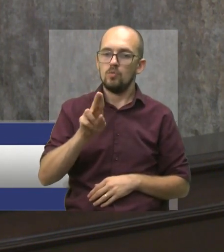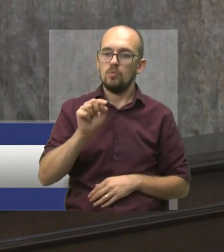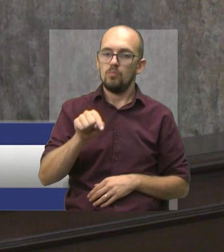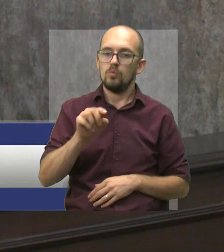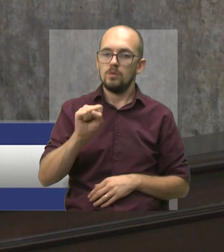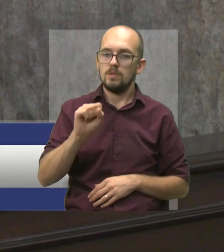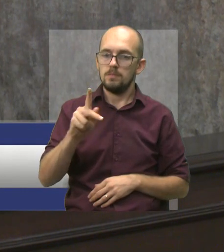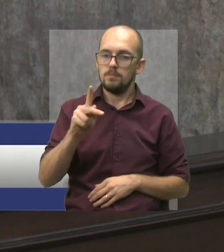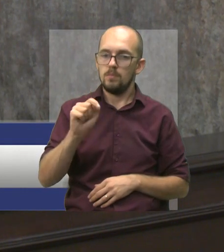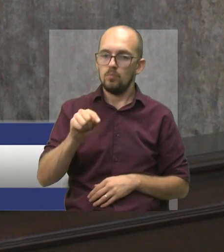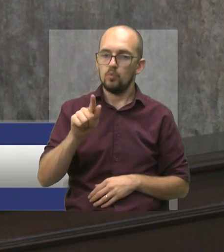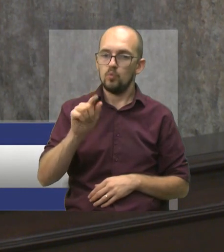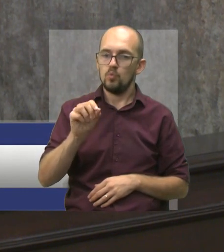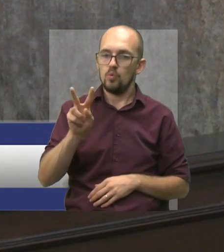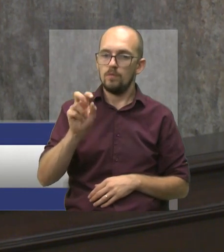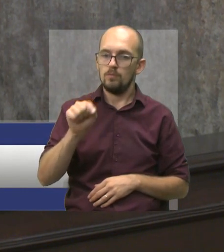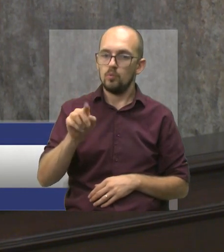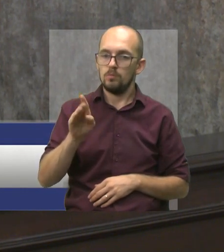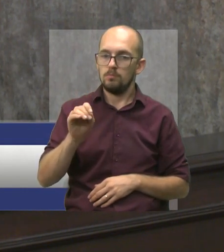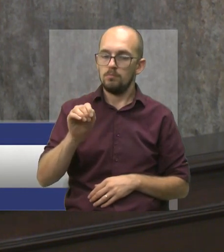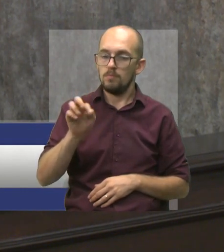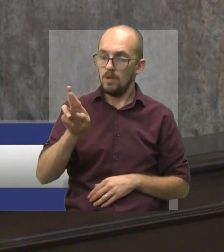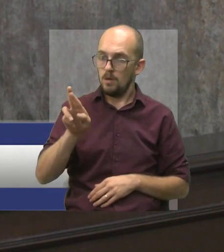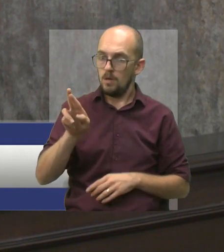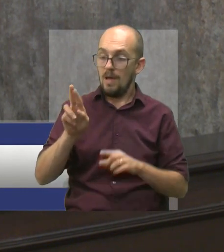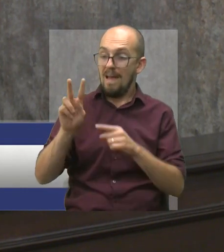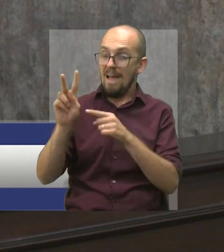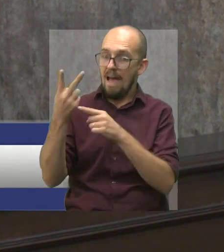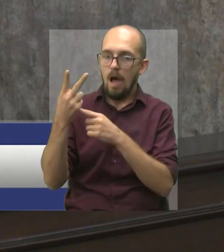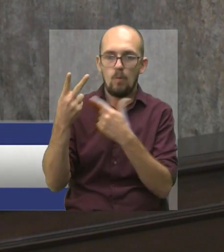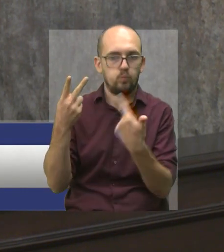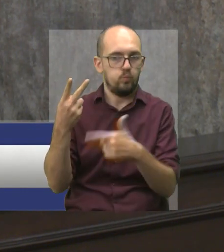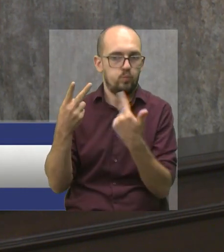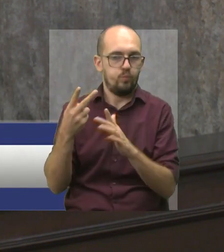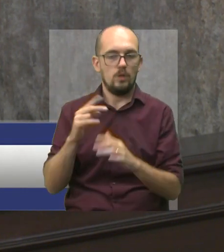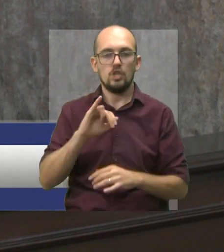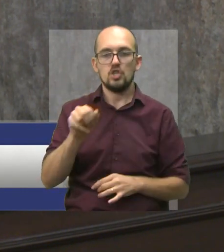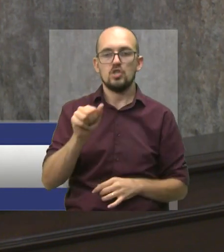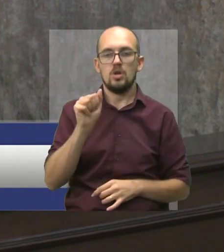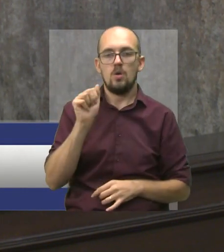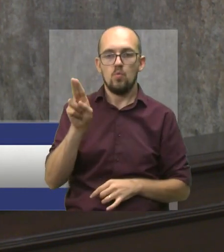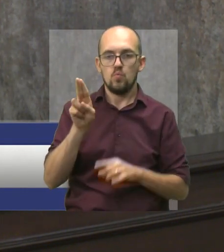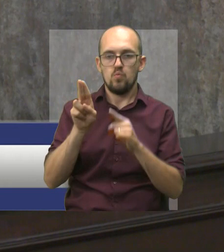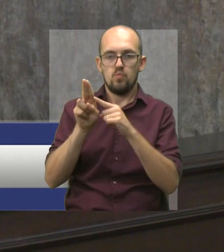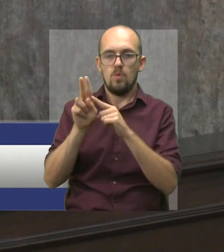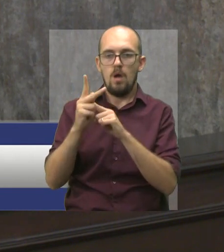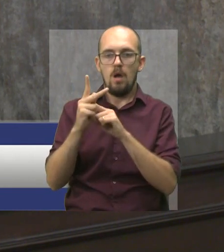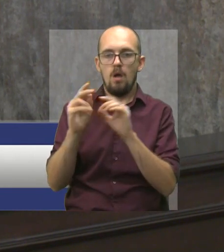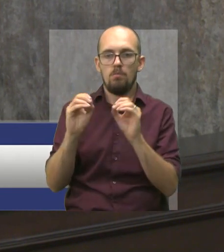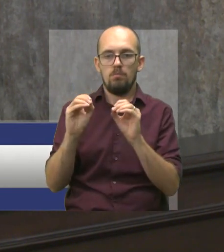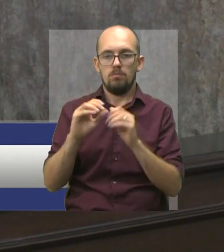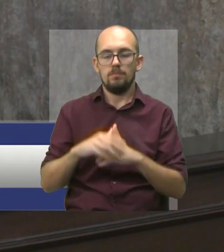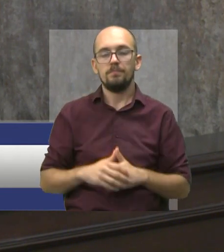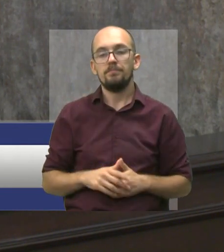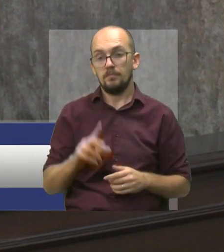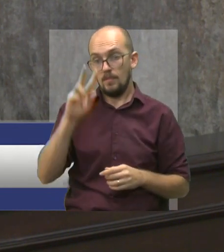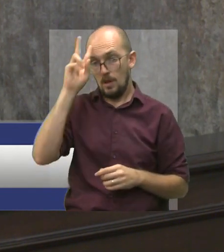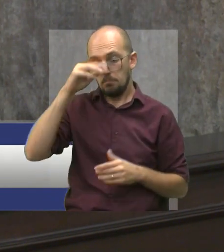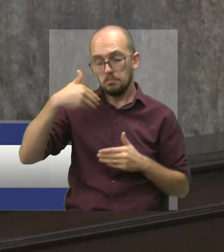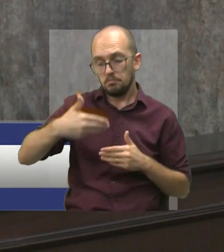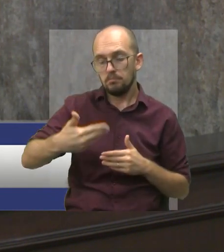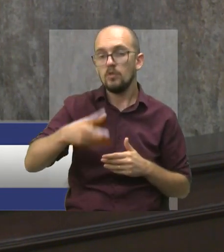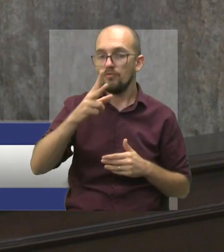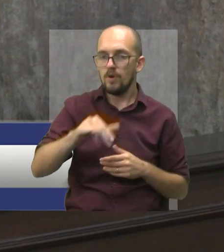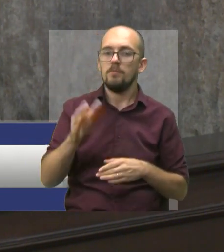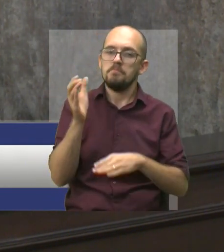câmara@camarajaú.sp.gov.br, Jaú sem H. Eu lembro a todos também que esta palestra será reprisada ao longo da nossa programação.